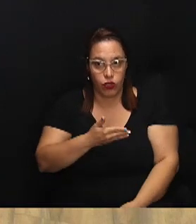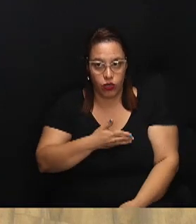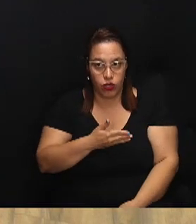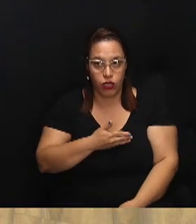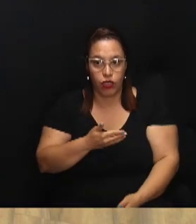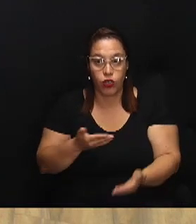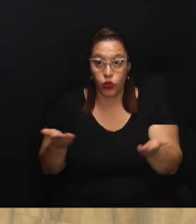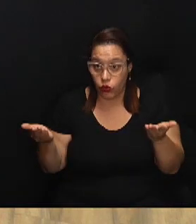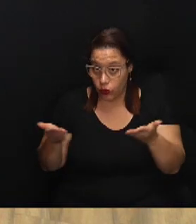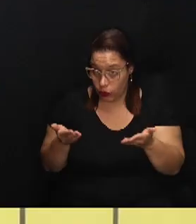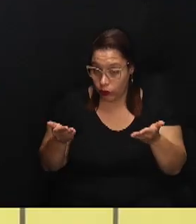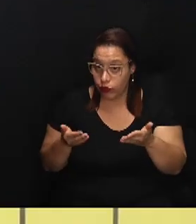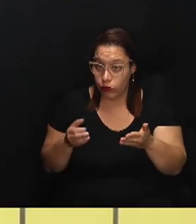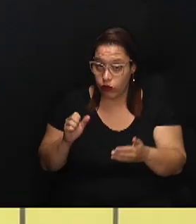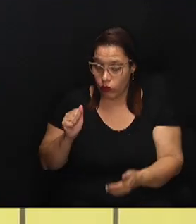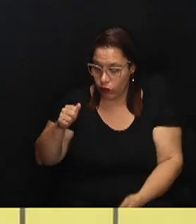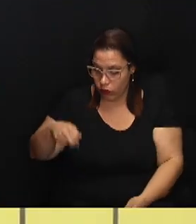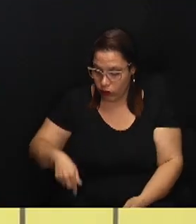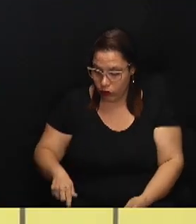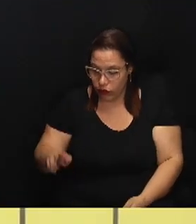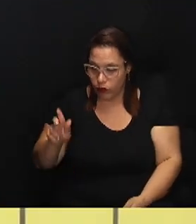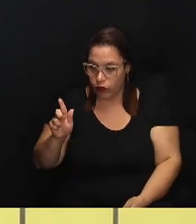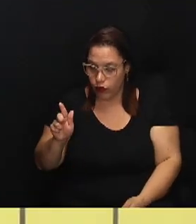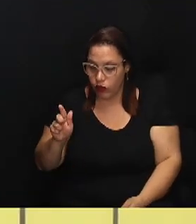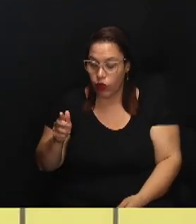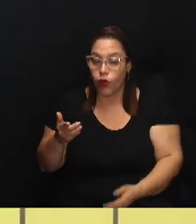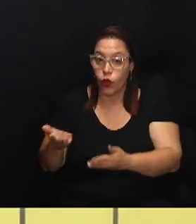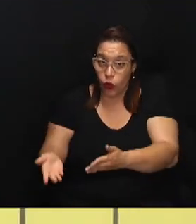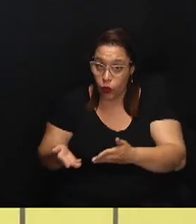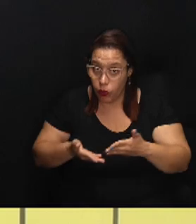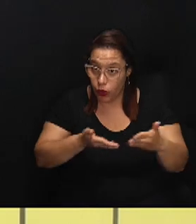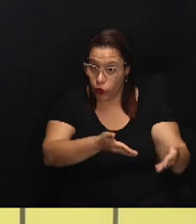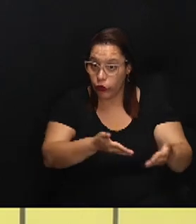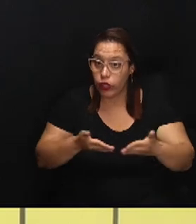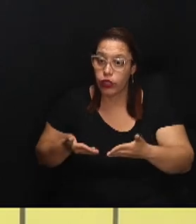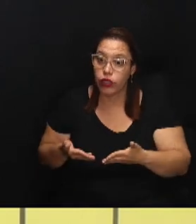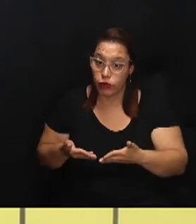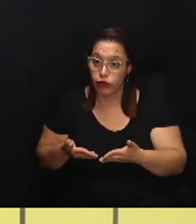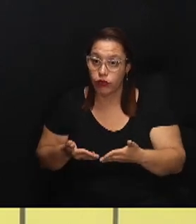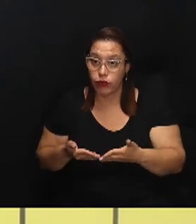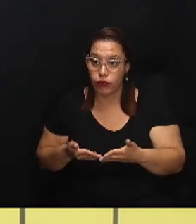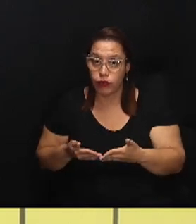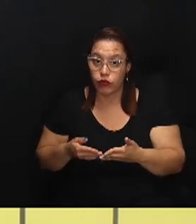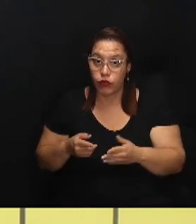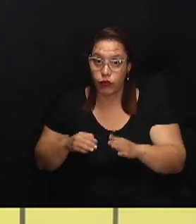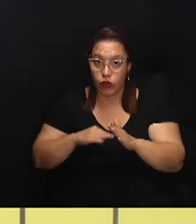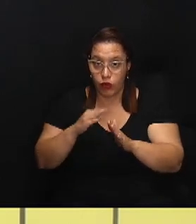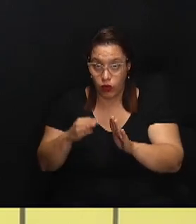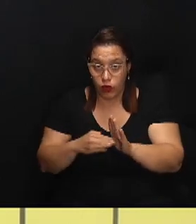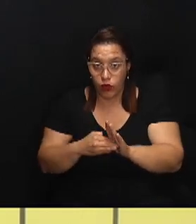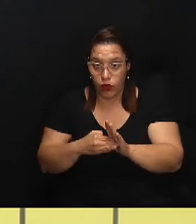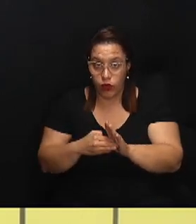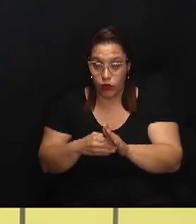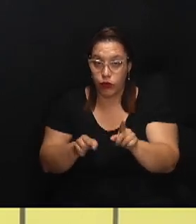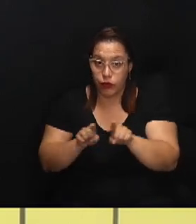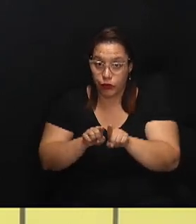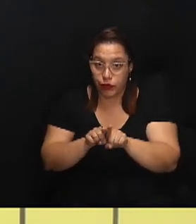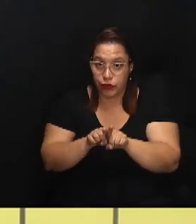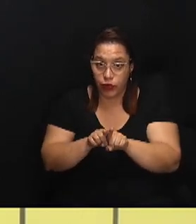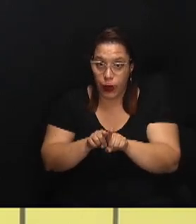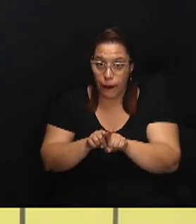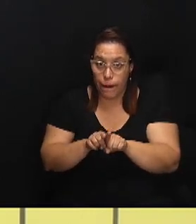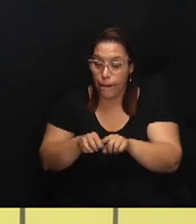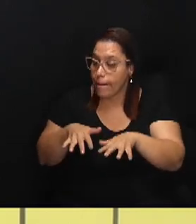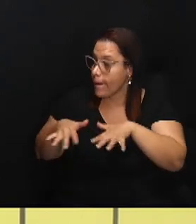parte hoje ativamente da ONG e que acabou me convidando um tempo depois para fazer parte também. Tá. Mas